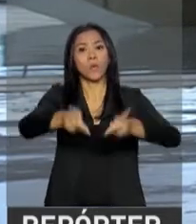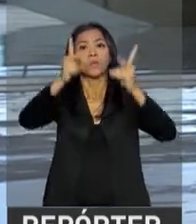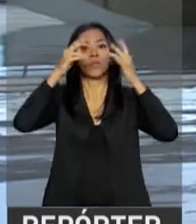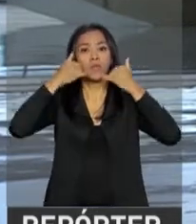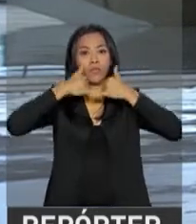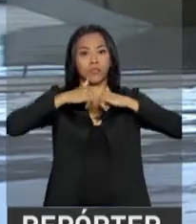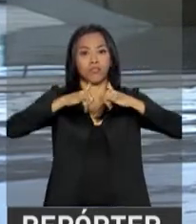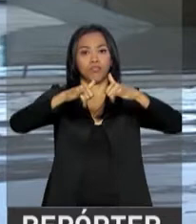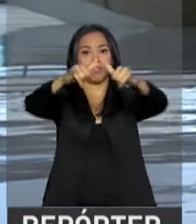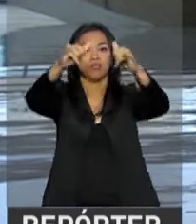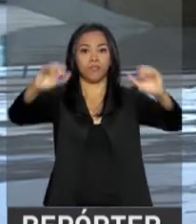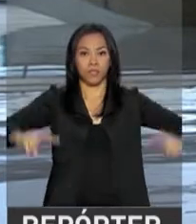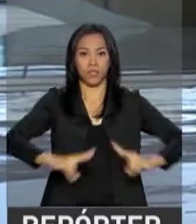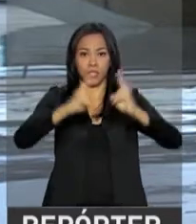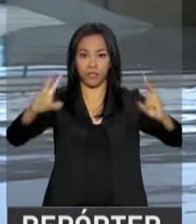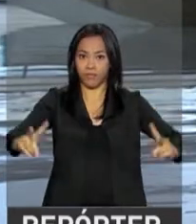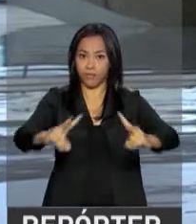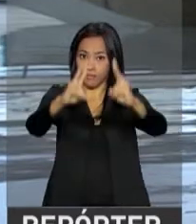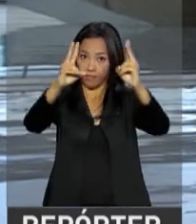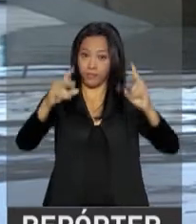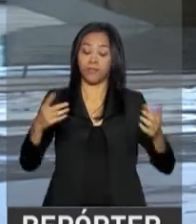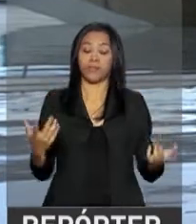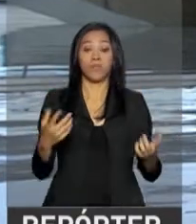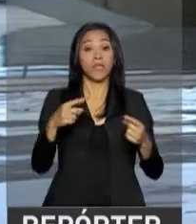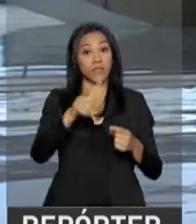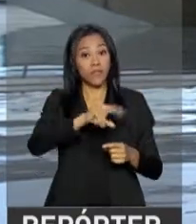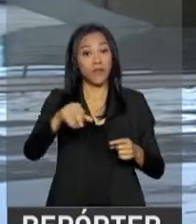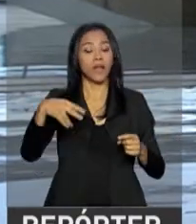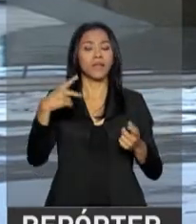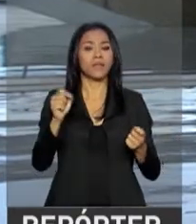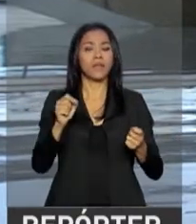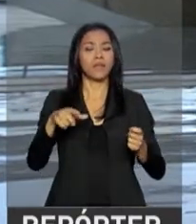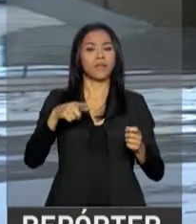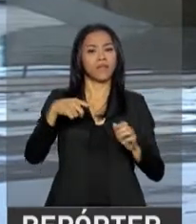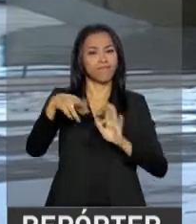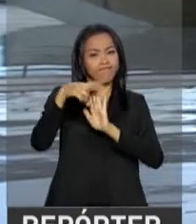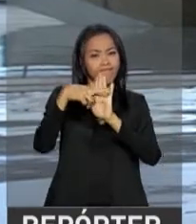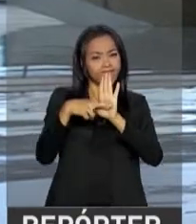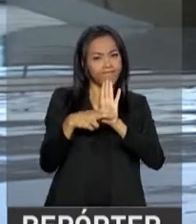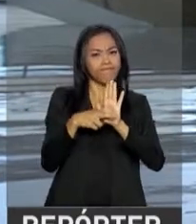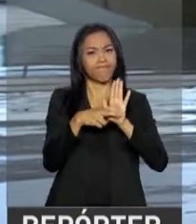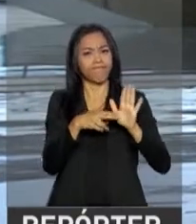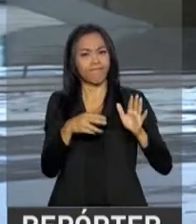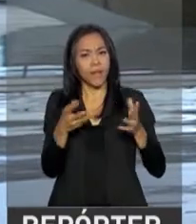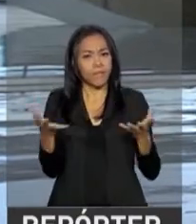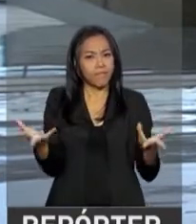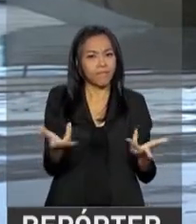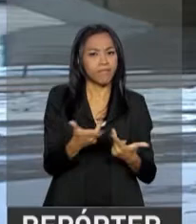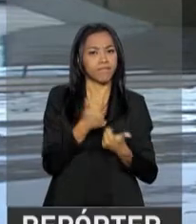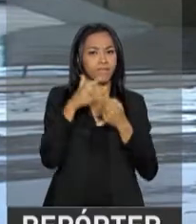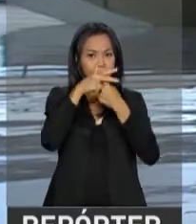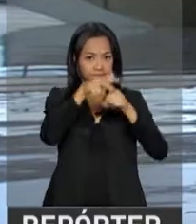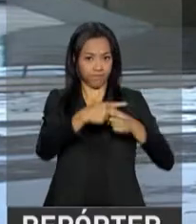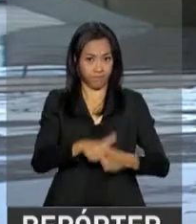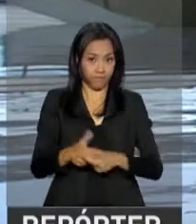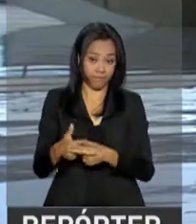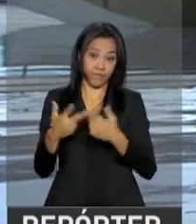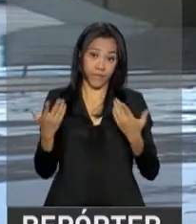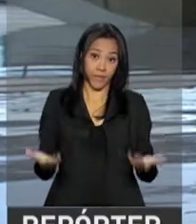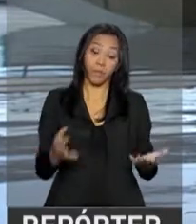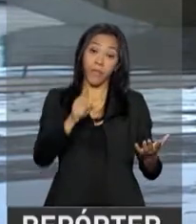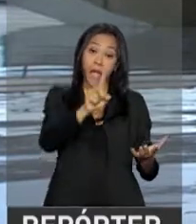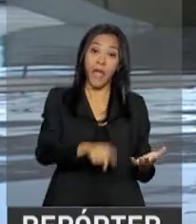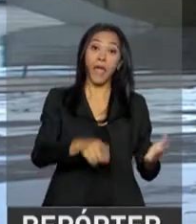regulação do sistema elétrico como um todo no país também vai ser aprimorado como é um projeto de lei com regime